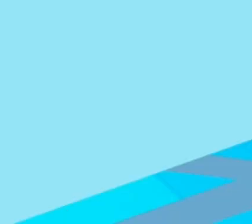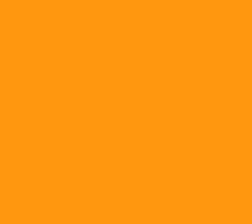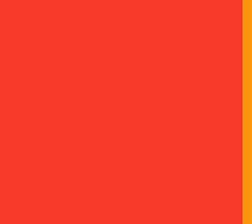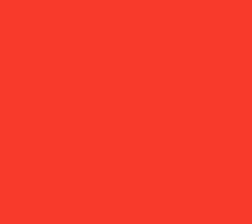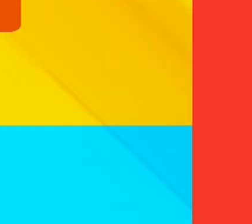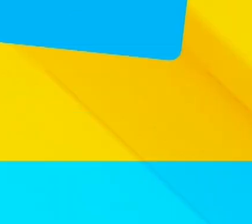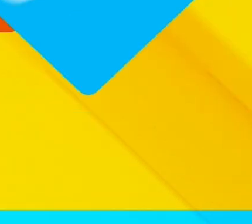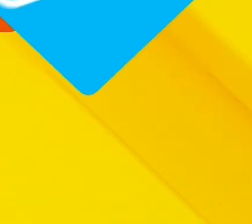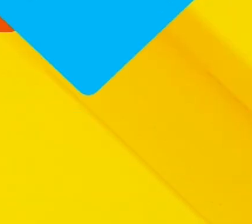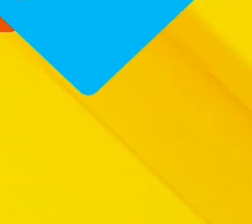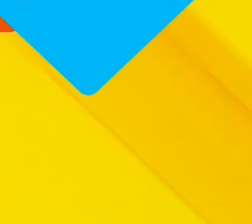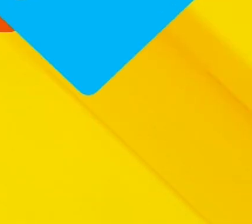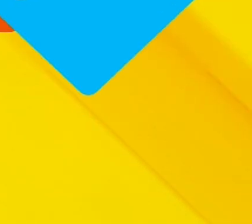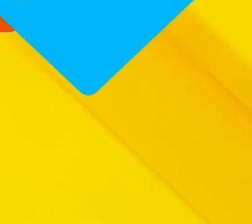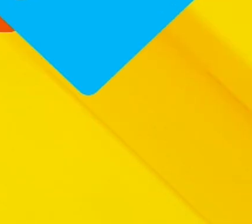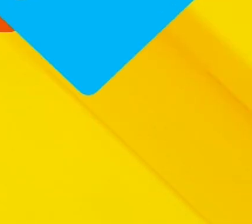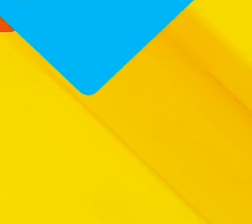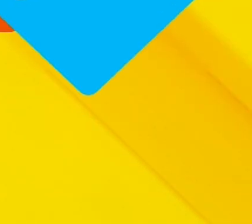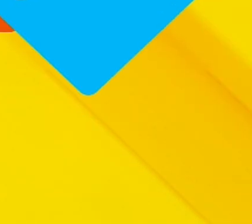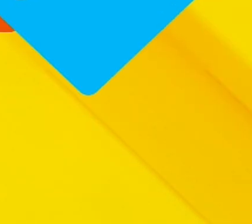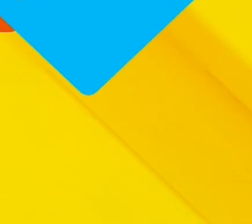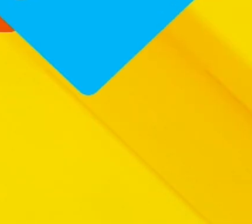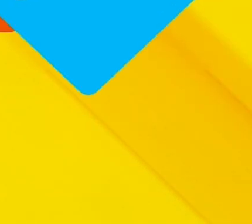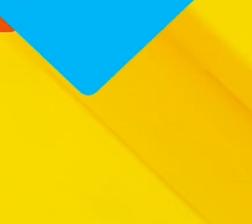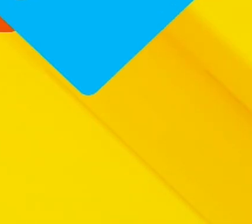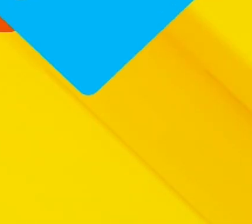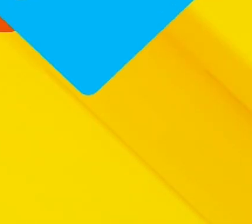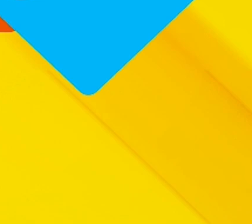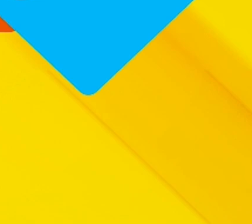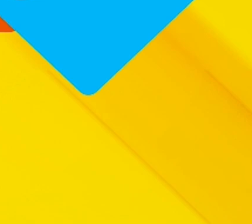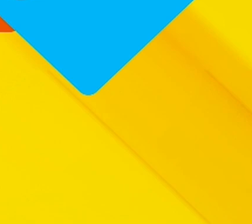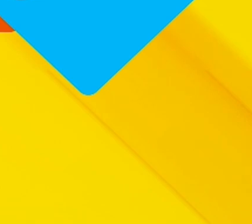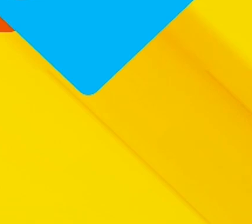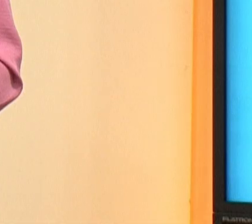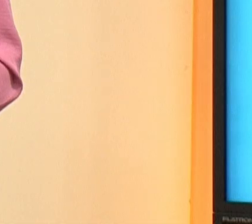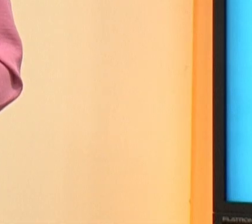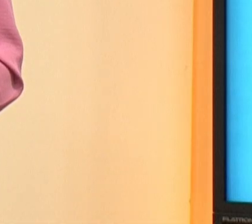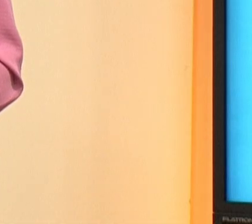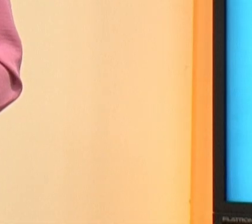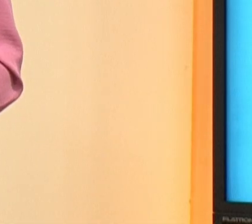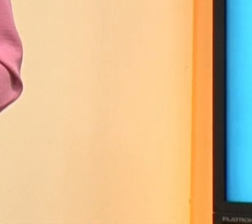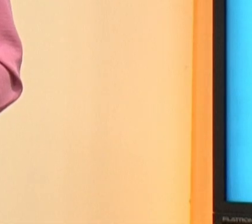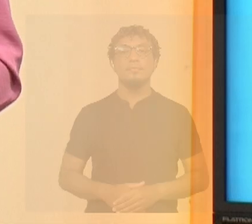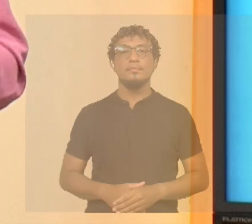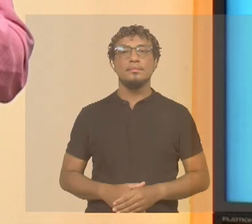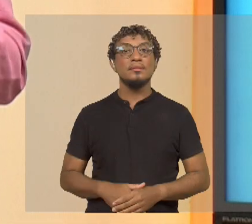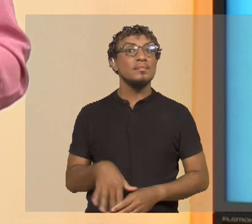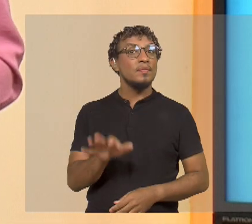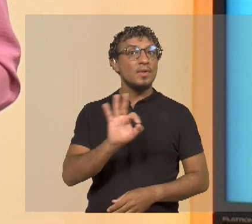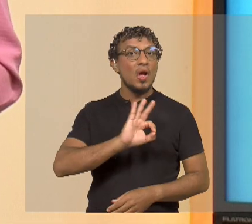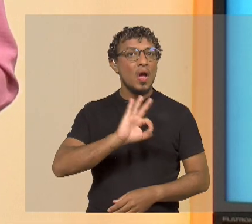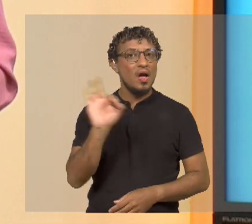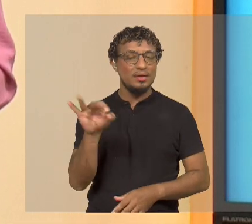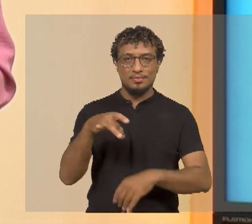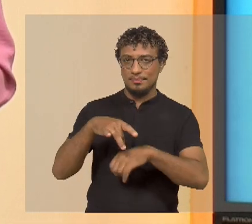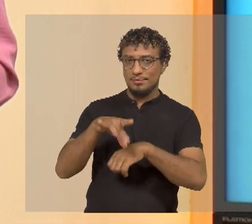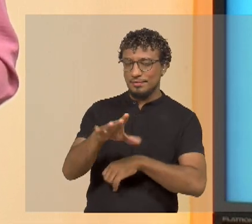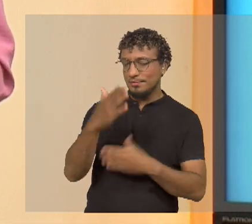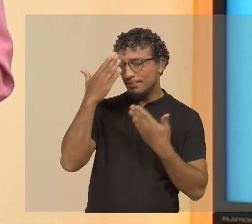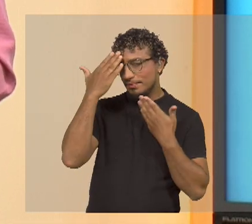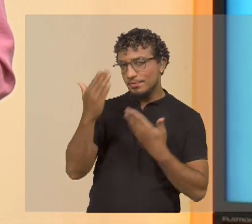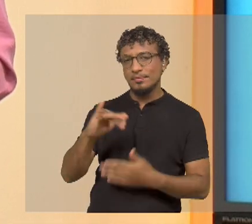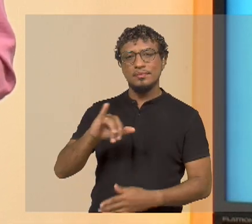E me perder no caminho. Sei que vou encontrar a direção. Ótimas dicas. Obrigada,